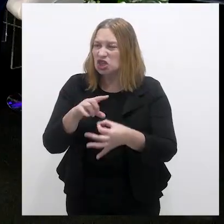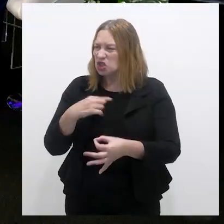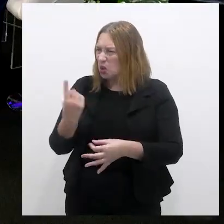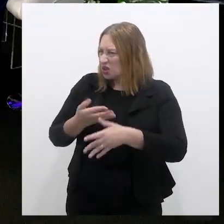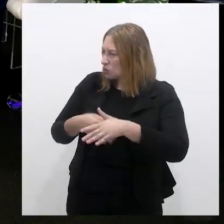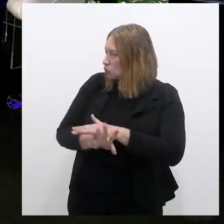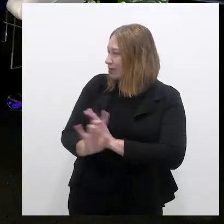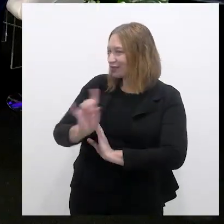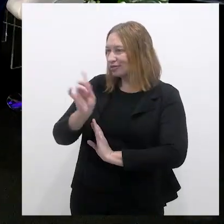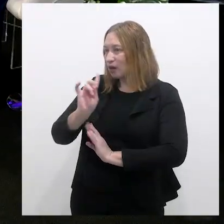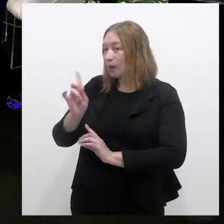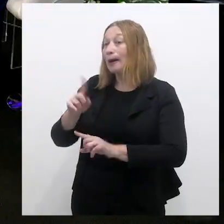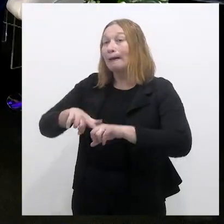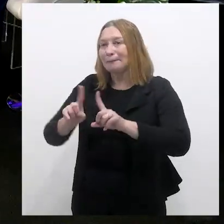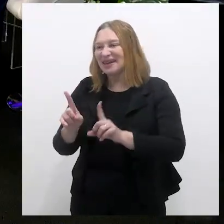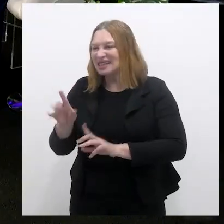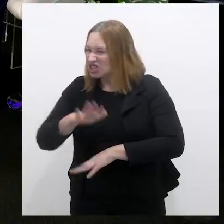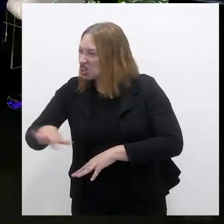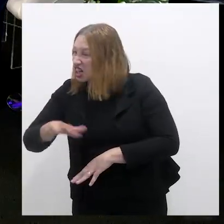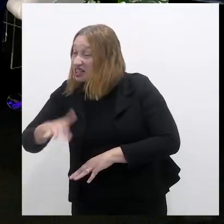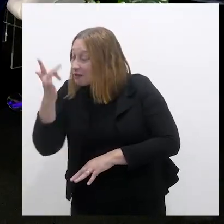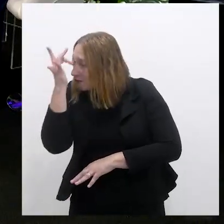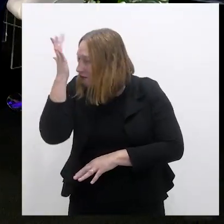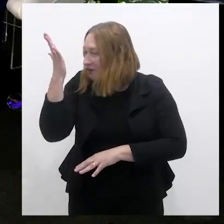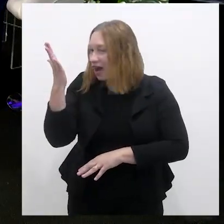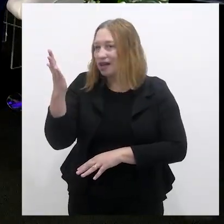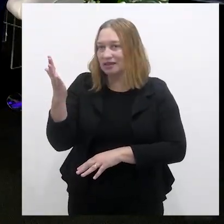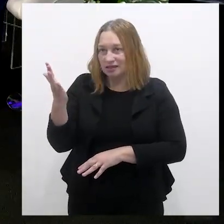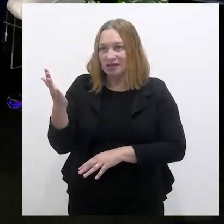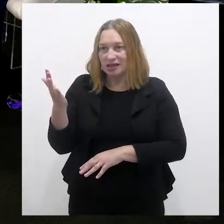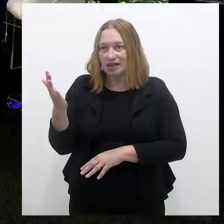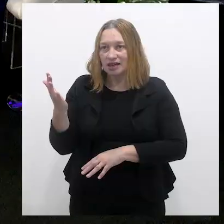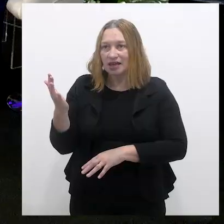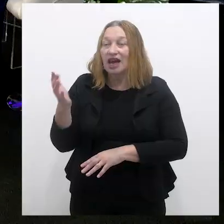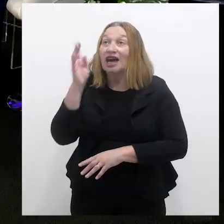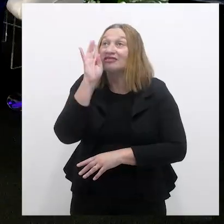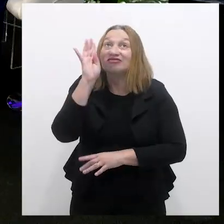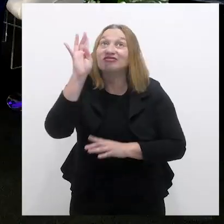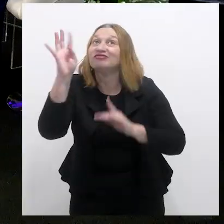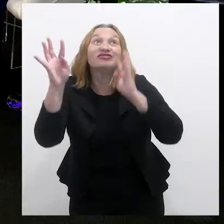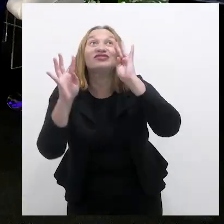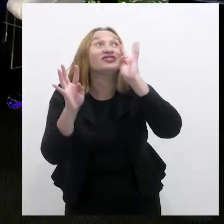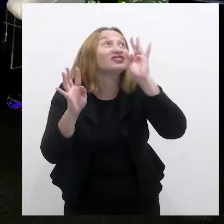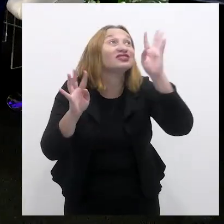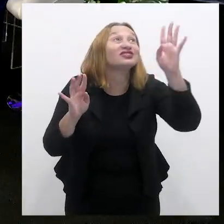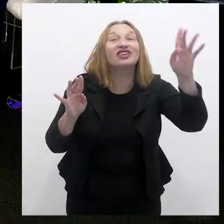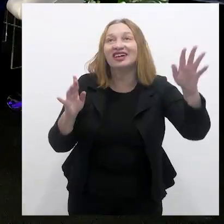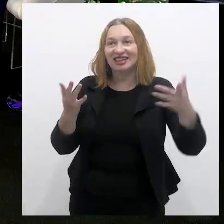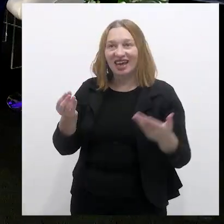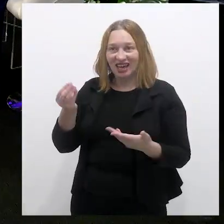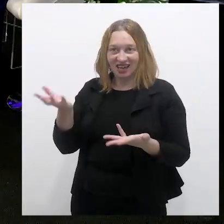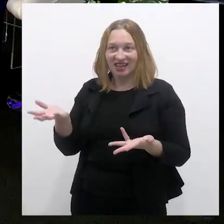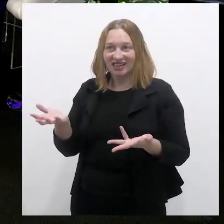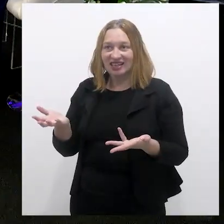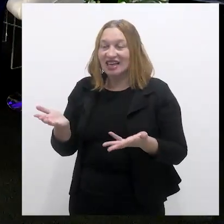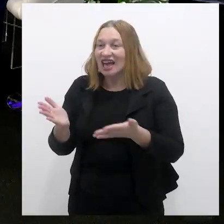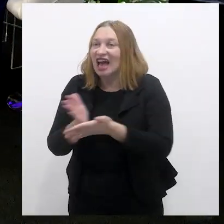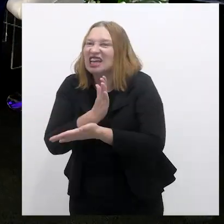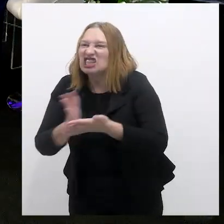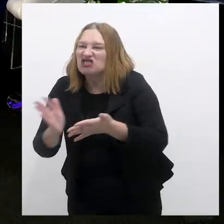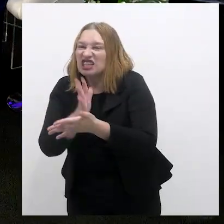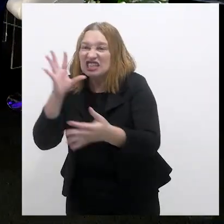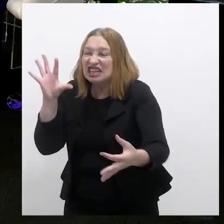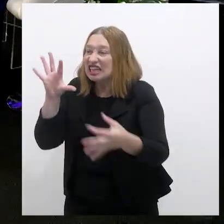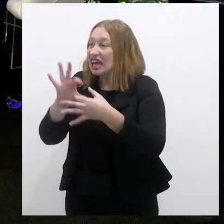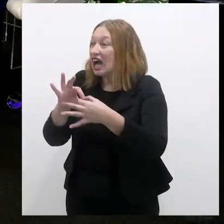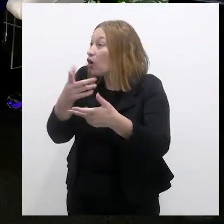que a gente não está acostumado, né? Elas, pelo fato de elas serem esponjas, né? Elas têm a cabeça fresca.